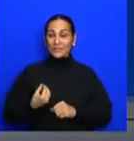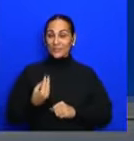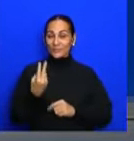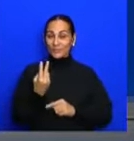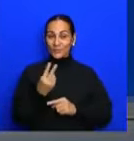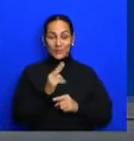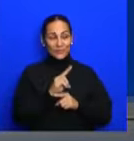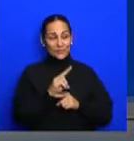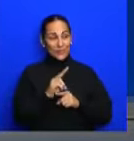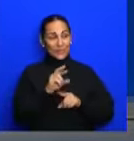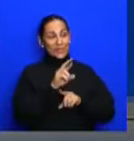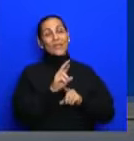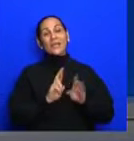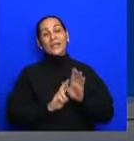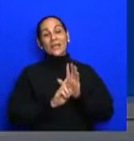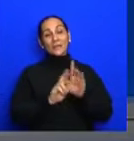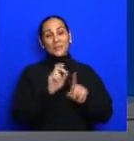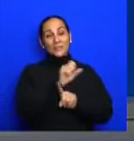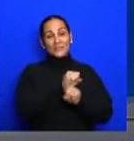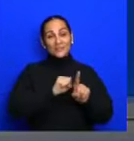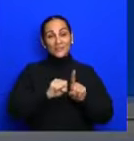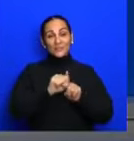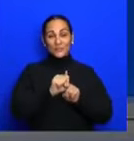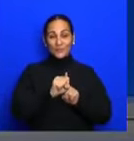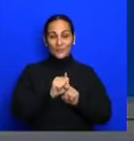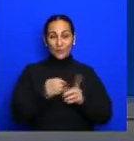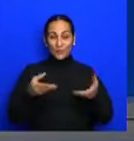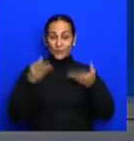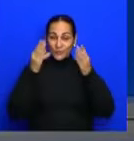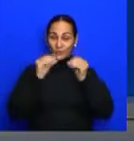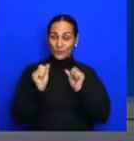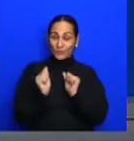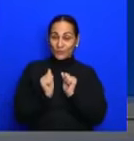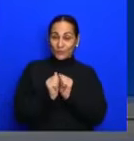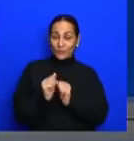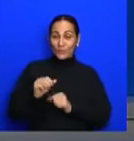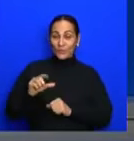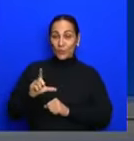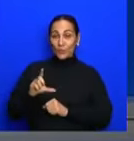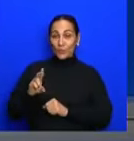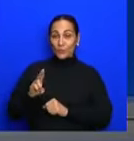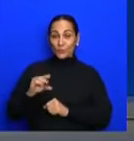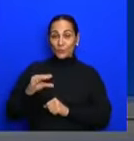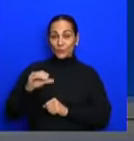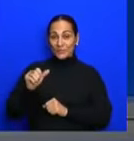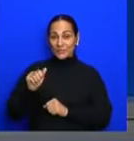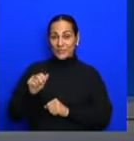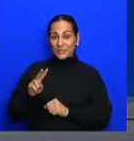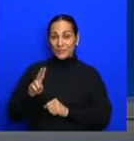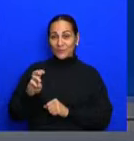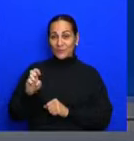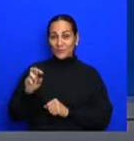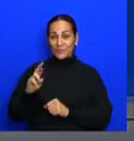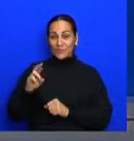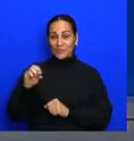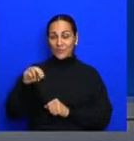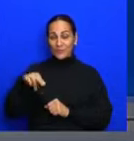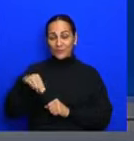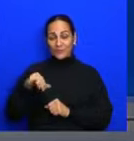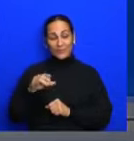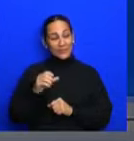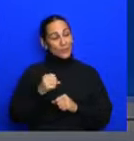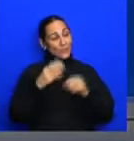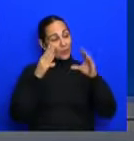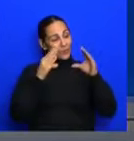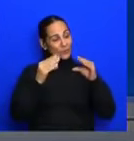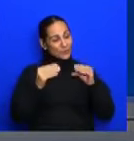a presença de duas auditoras representantes do público. Nessa noite estão aqui comigo Lúcia Santos e Verônica Oliveira. Muito boa noite.